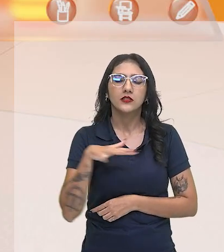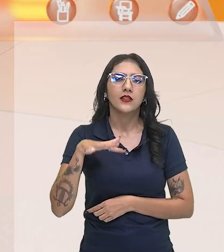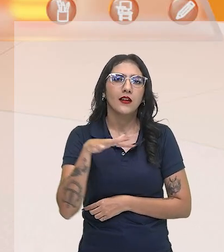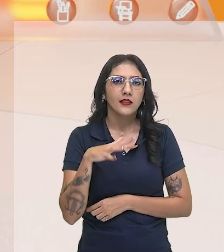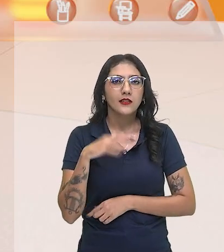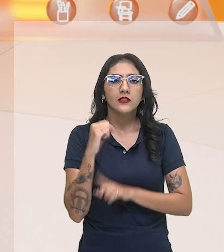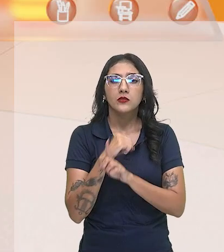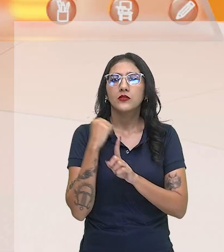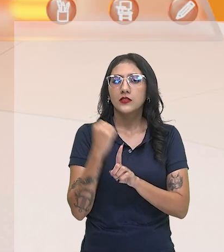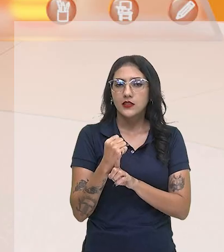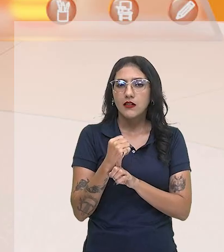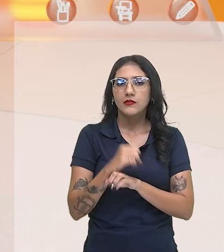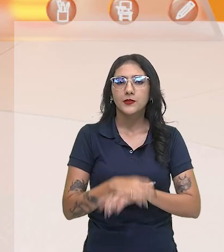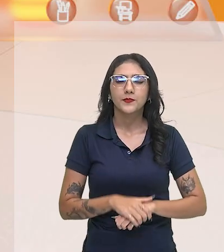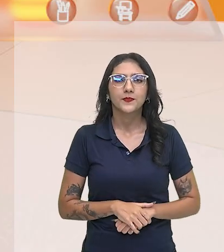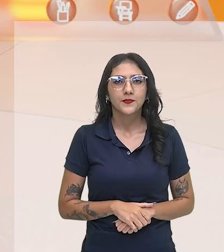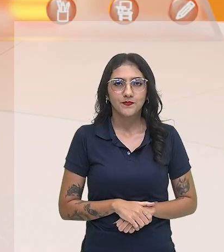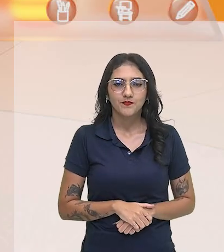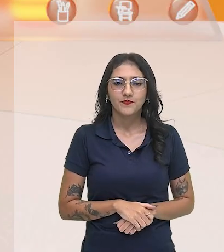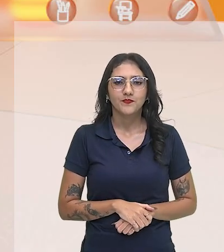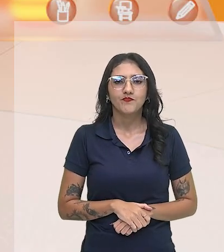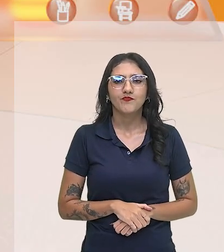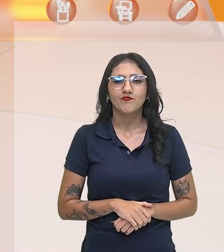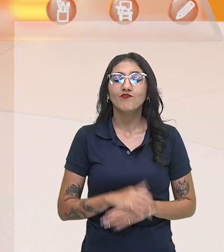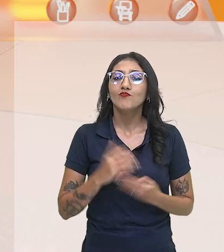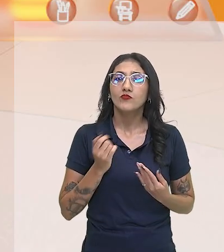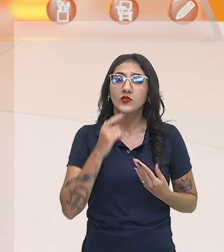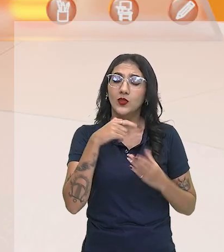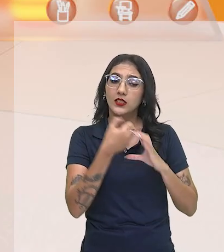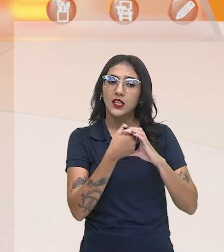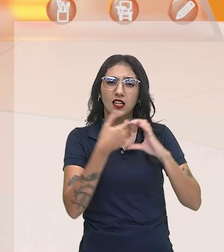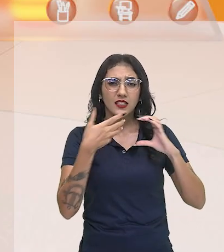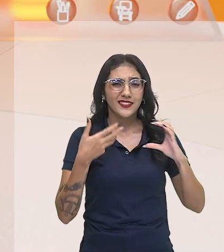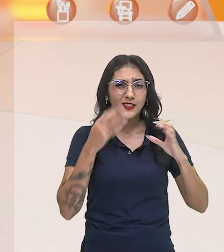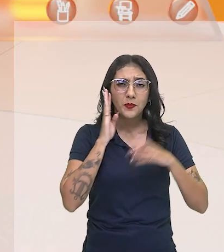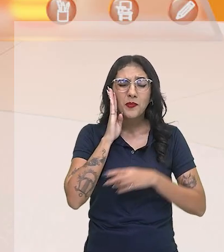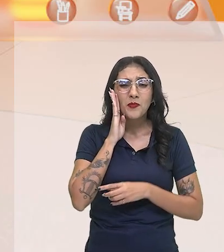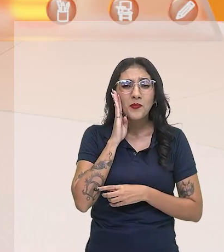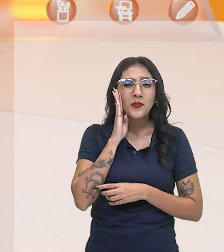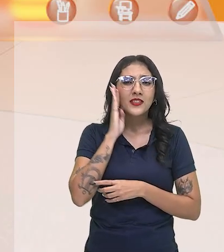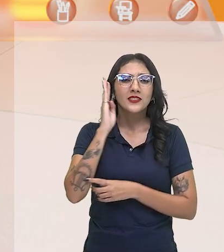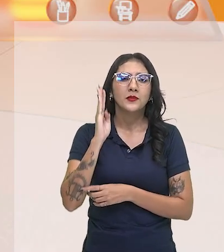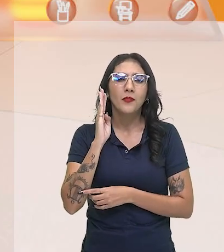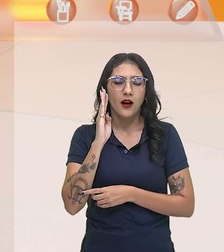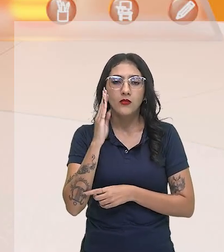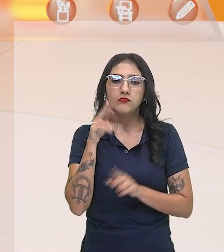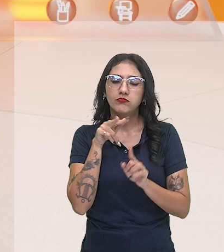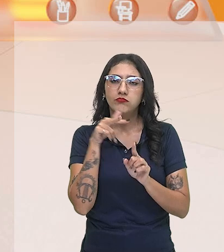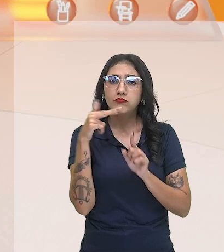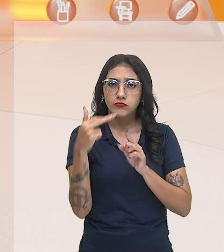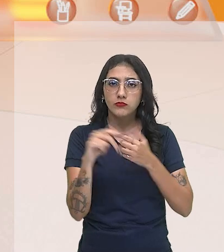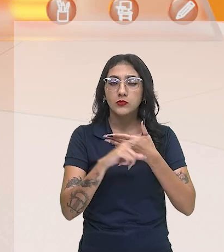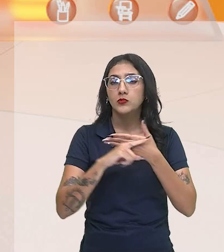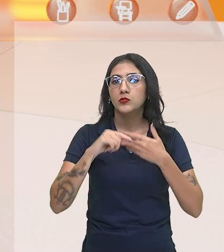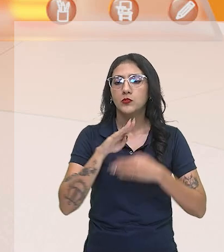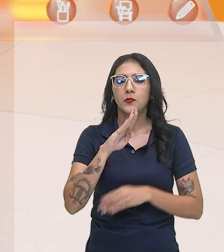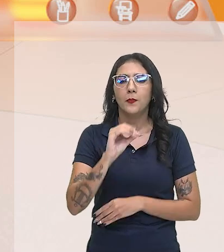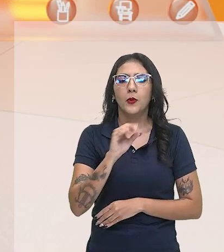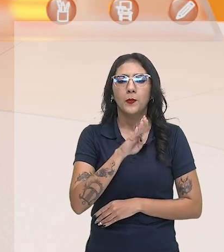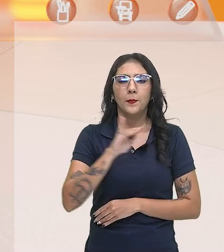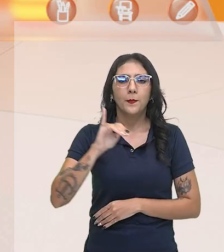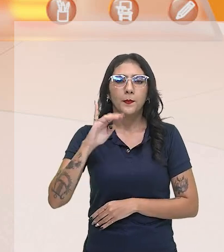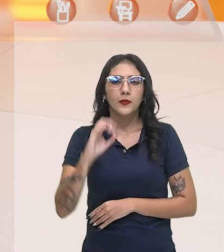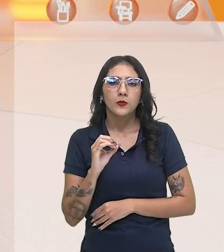determinada coletividade. O monopólio legítimo desses instrumentos, segundo Norberto Bobbio,